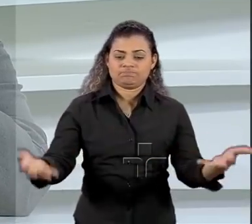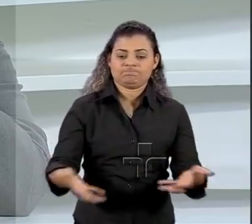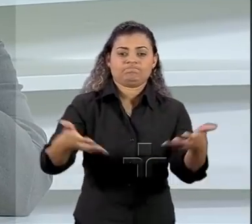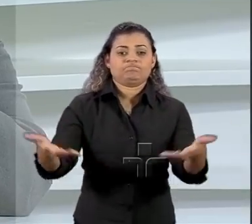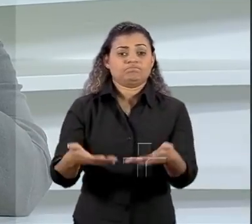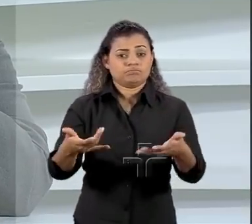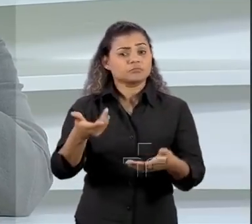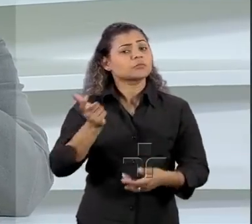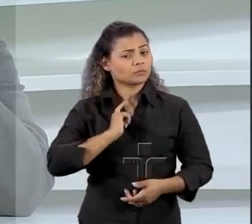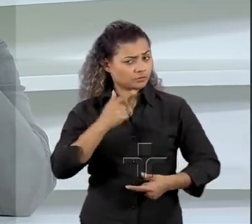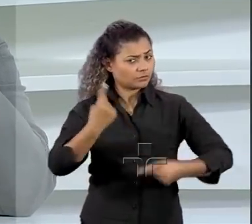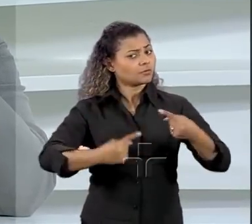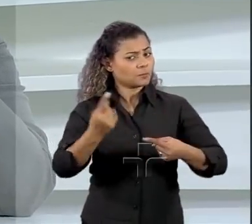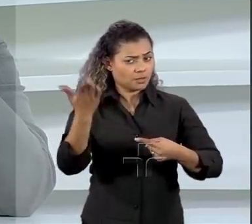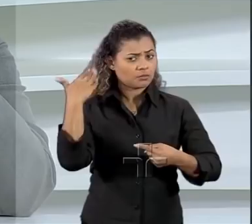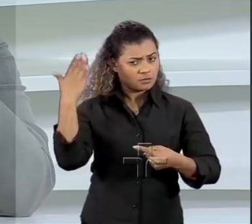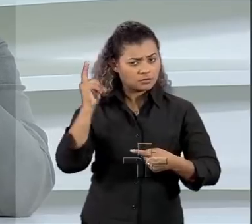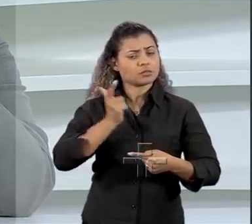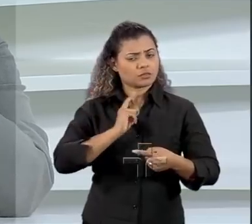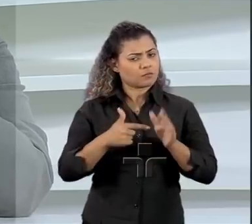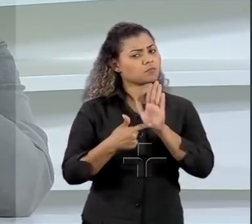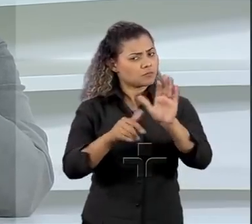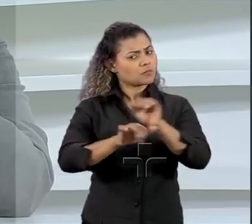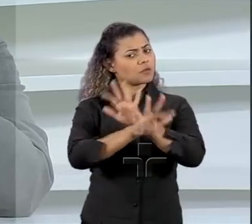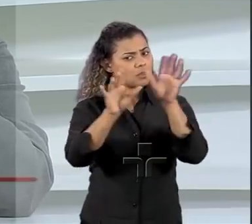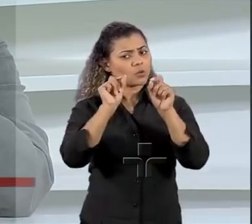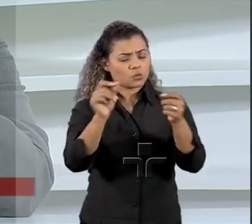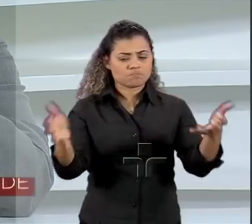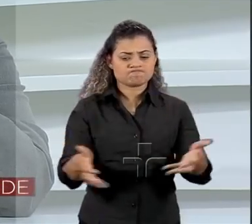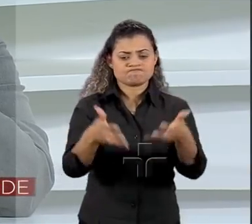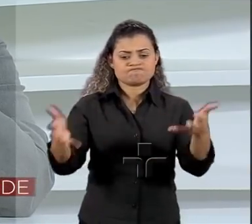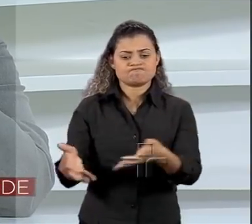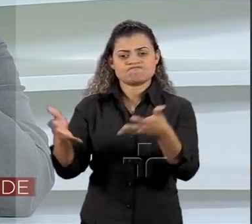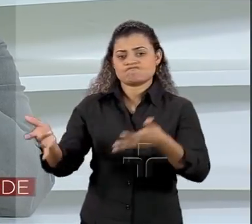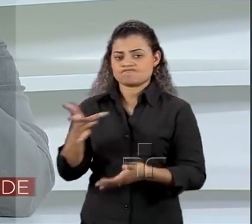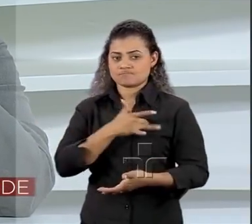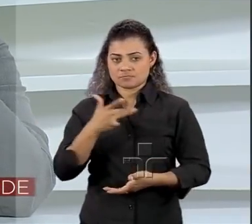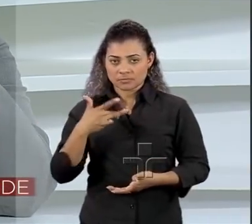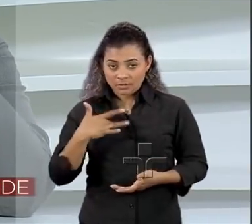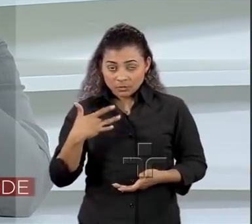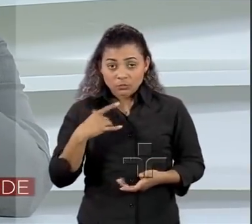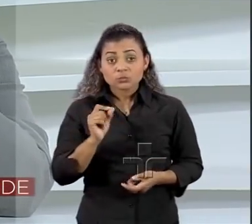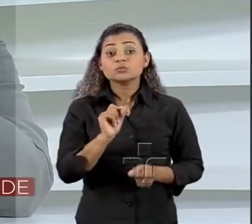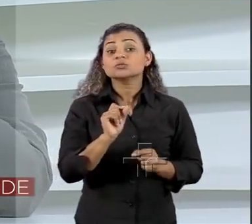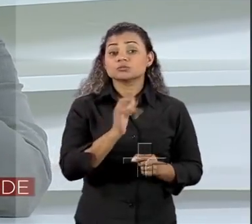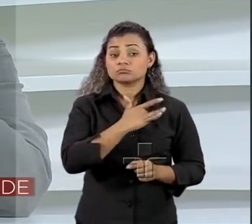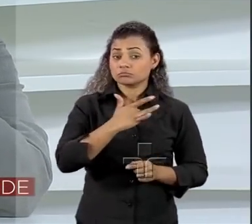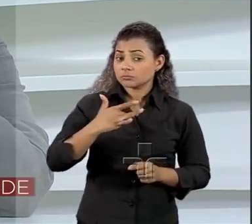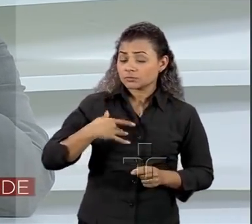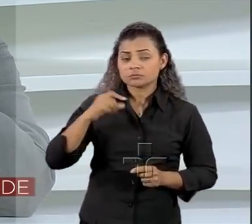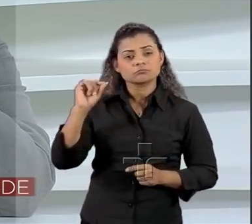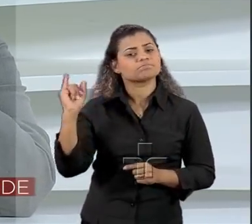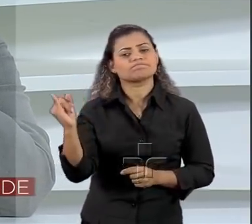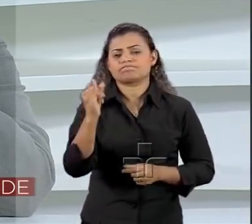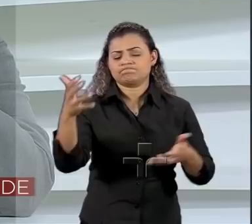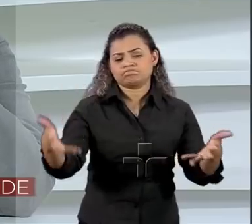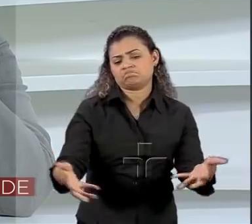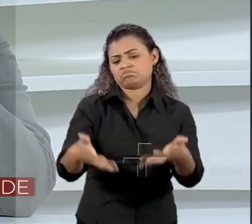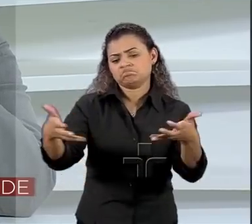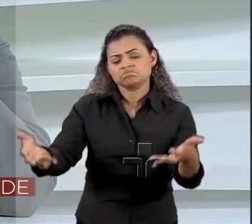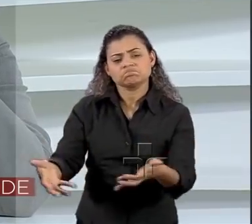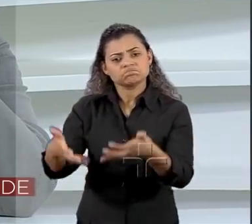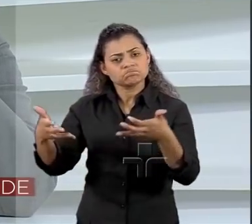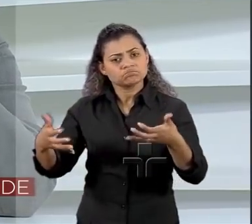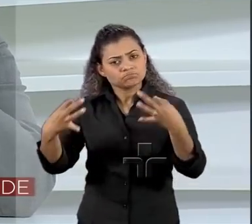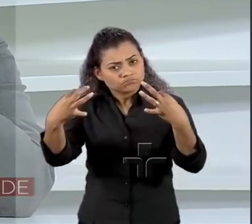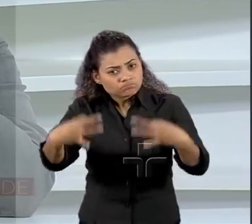debates anteriores. No programa a gente trata da questão da promoção da saúde de uma maneira bastante assertiva. E